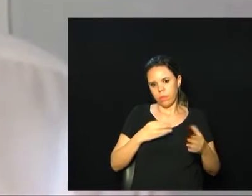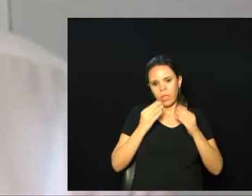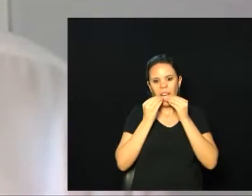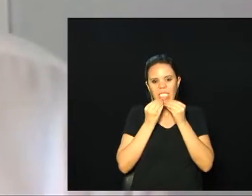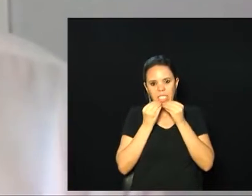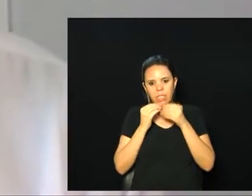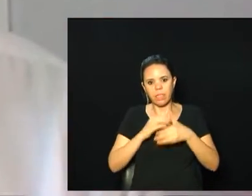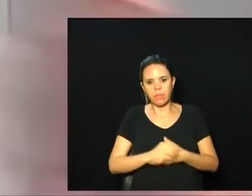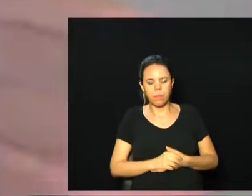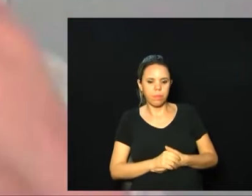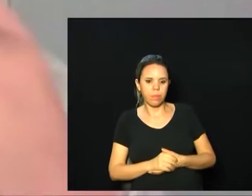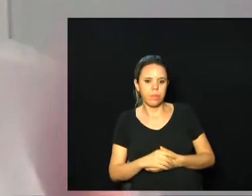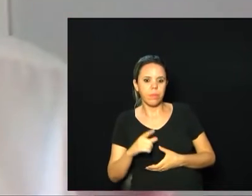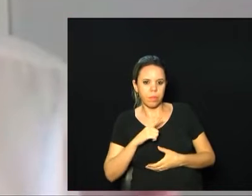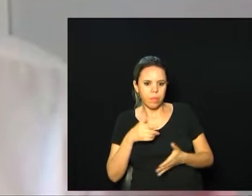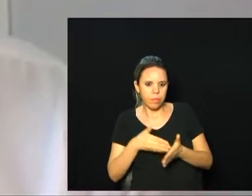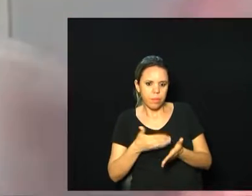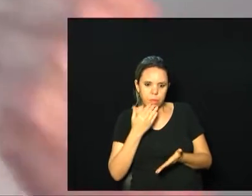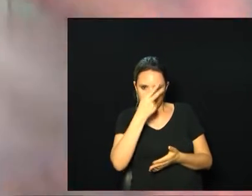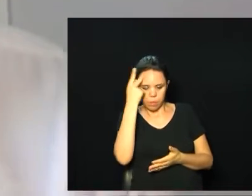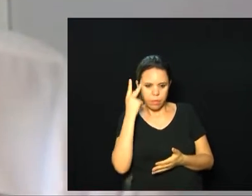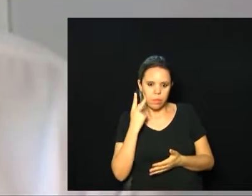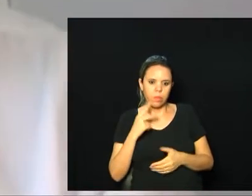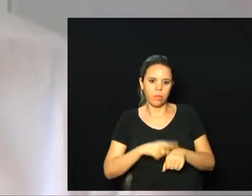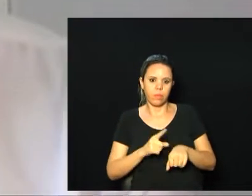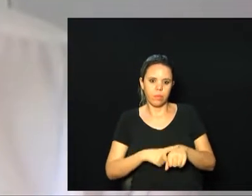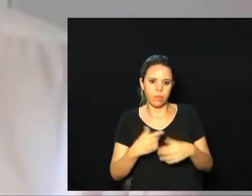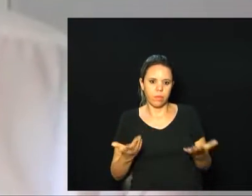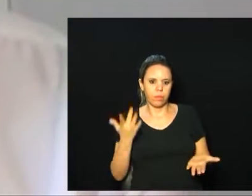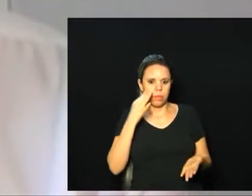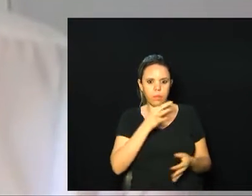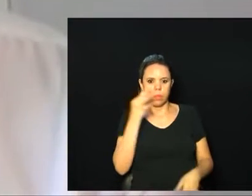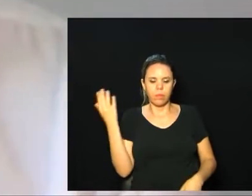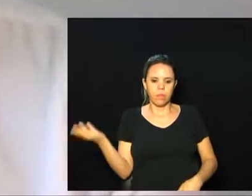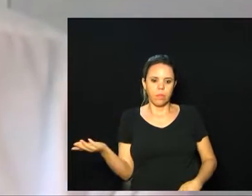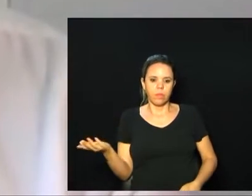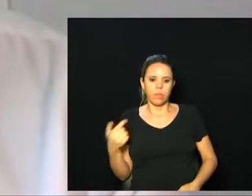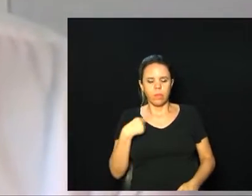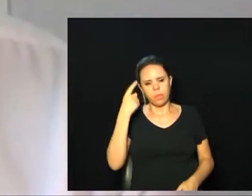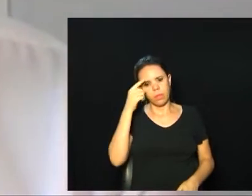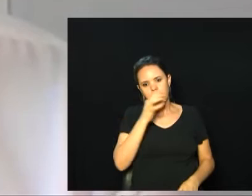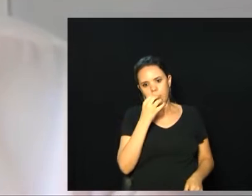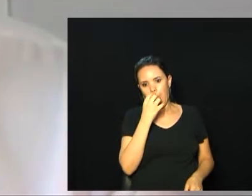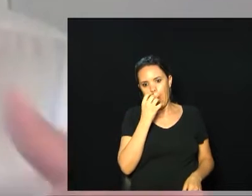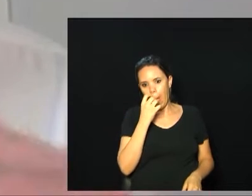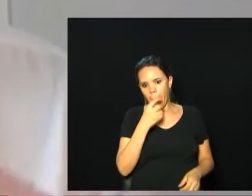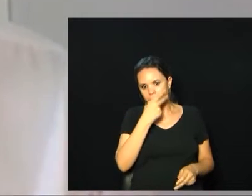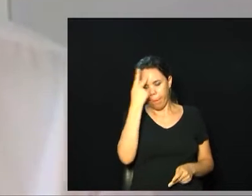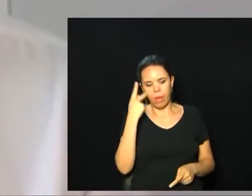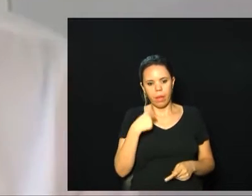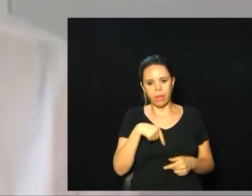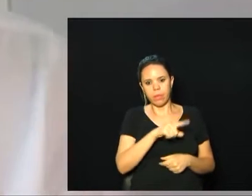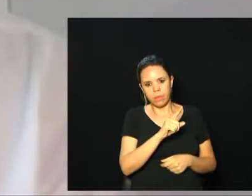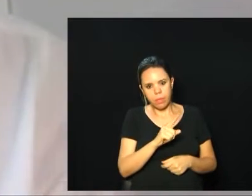hamburgueria. Eu tive restrição de pessoas, restrição de horário, e eu achei ótimo, porque eu pensei, que bom, esse pessoal, se eles